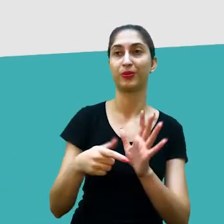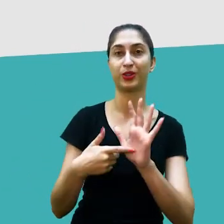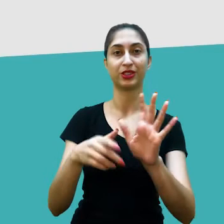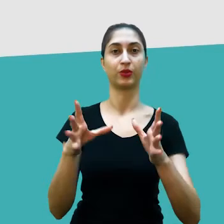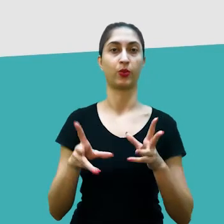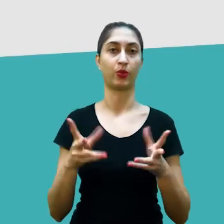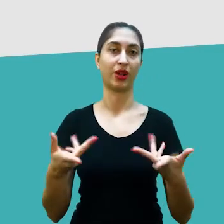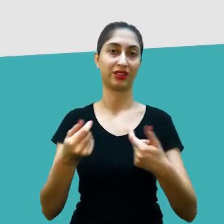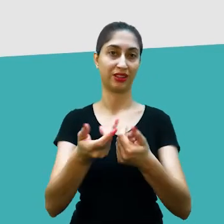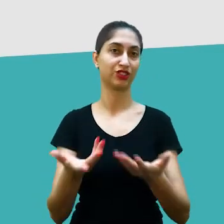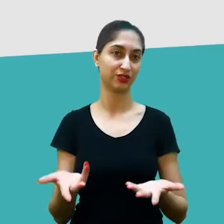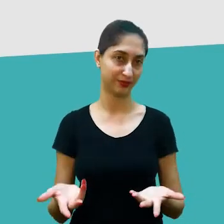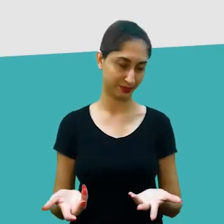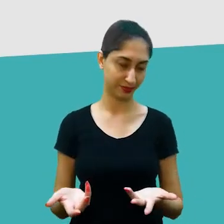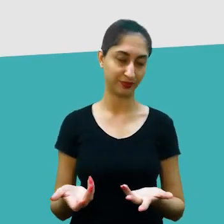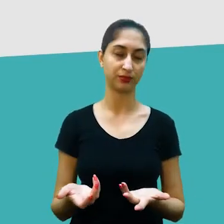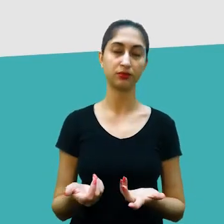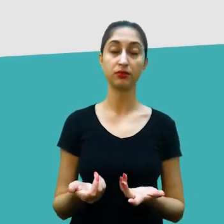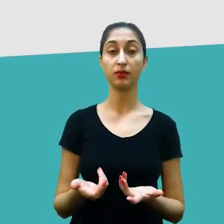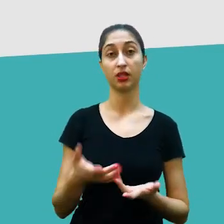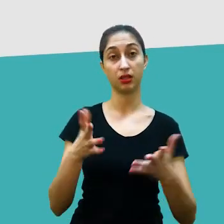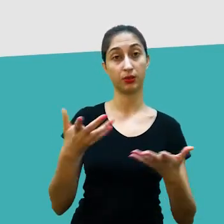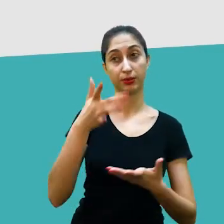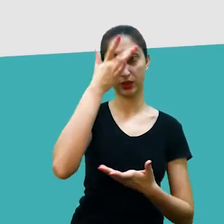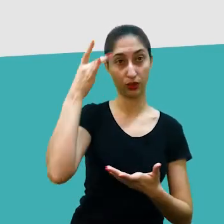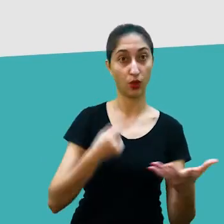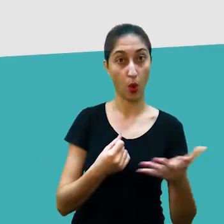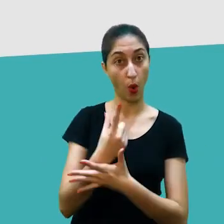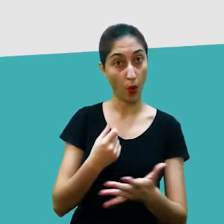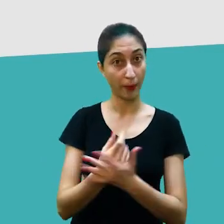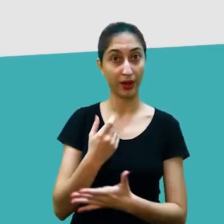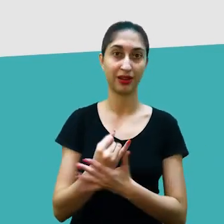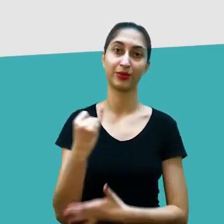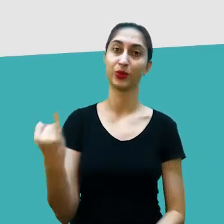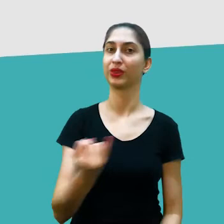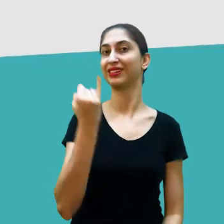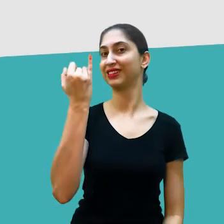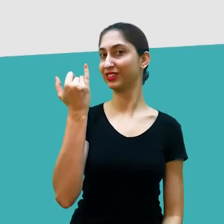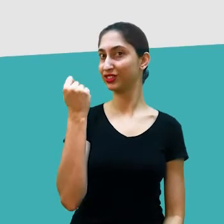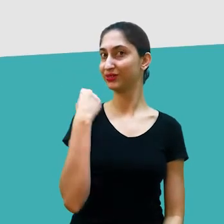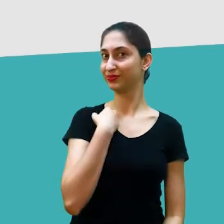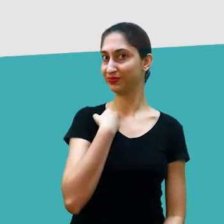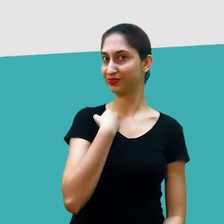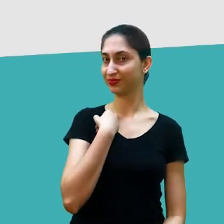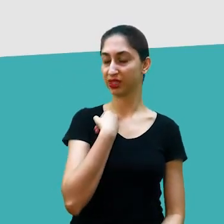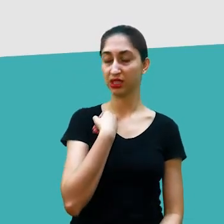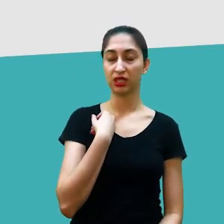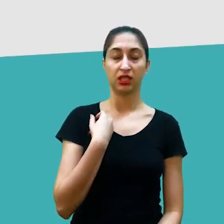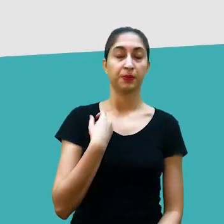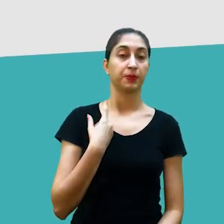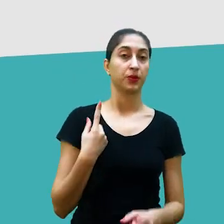pela indústria, pelo consumidor, e o papel do consumidor realmente é muito importante, e é interessante quando a